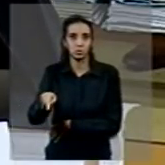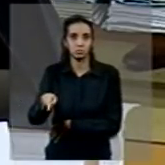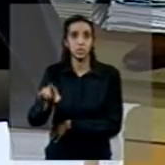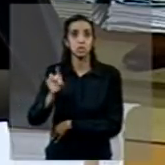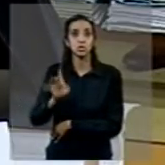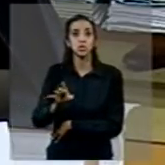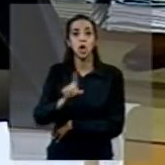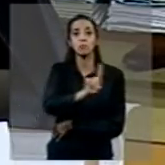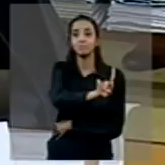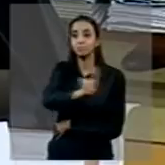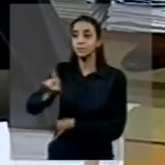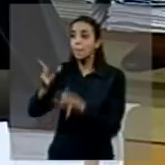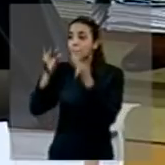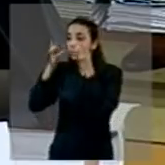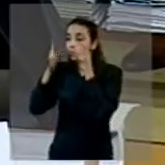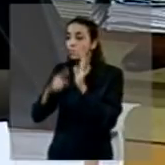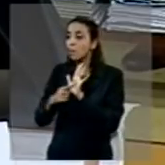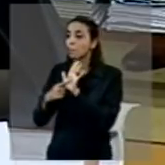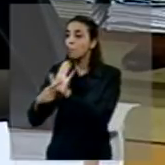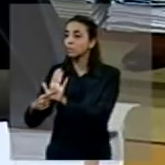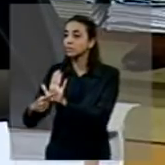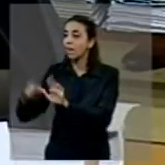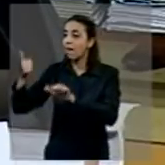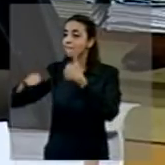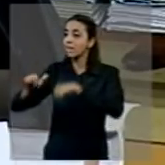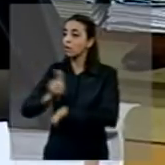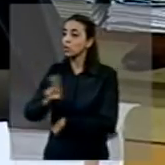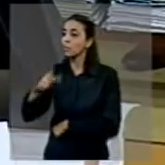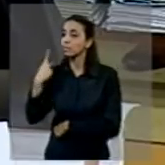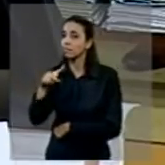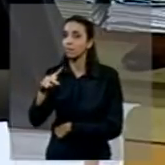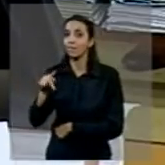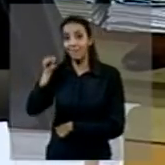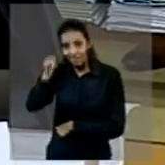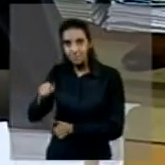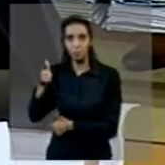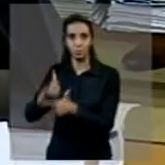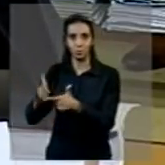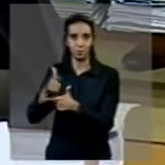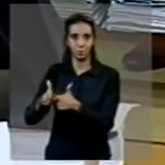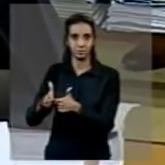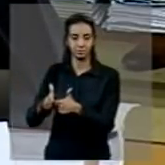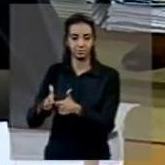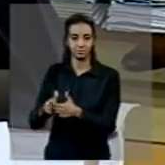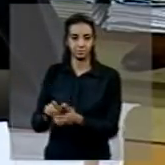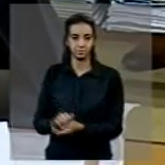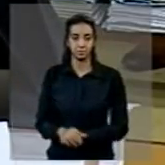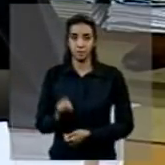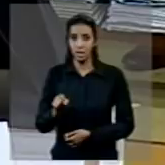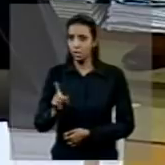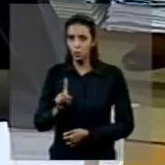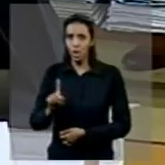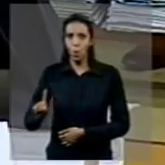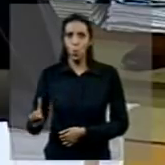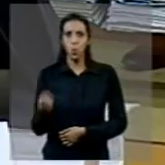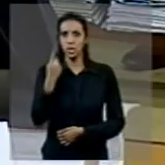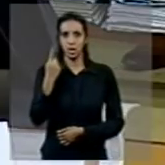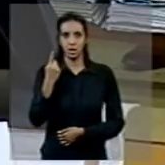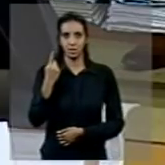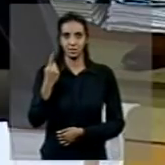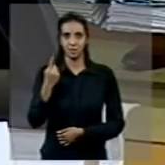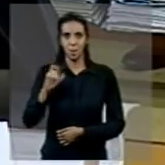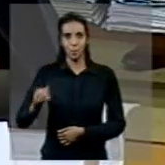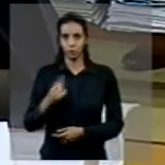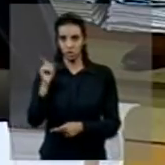de realizar a revisão do eleitorado. Aliás, esta não é a única hipótese de cancelamento da inscrição de